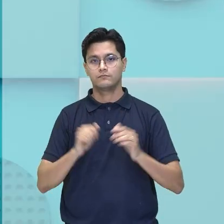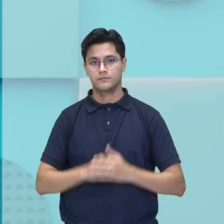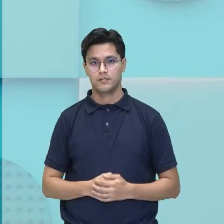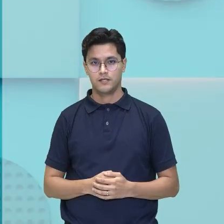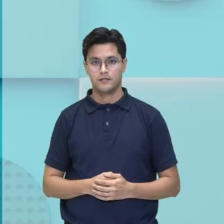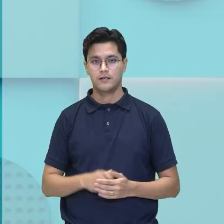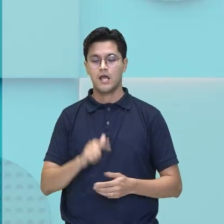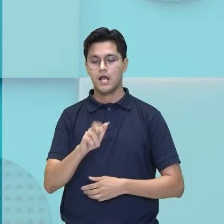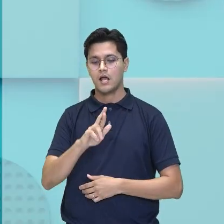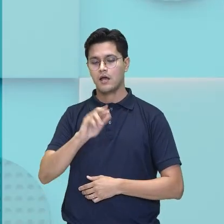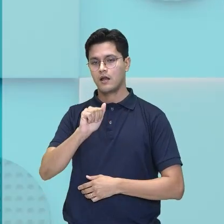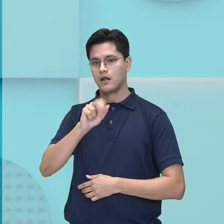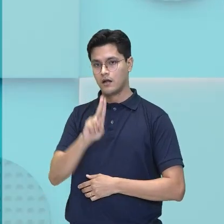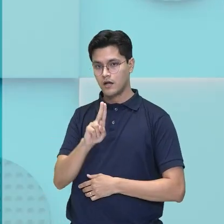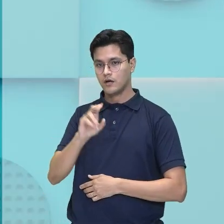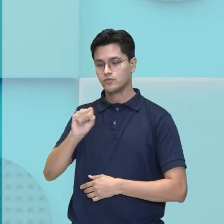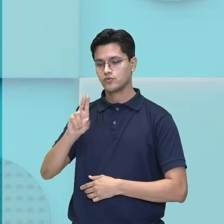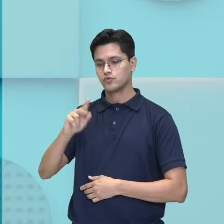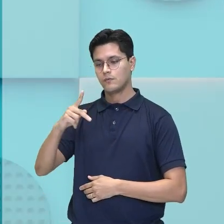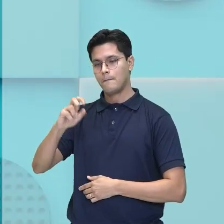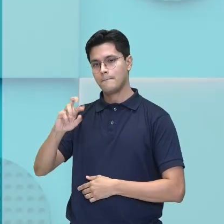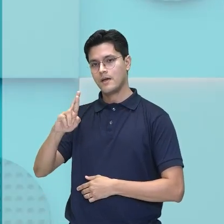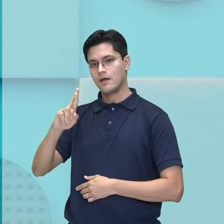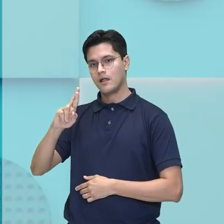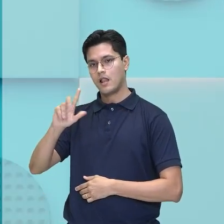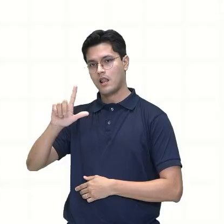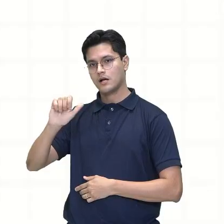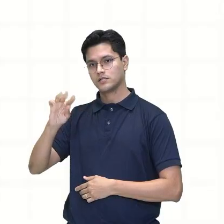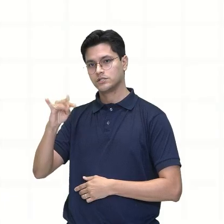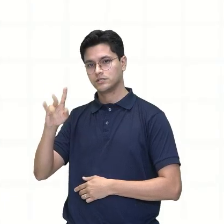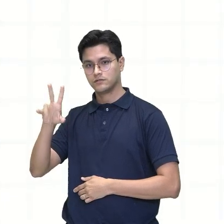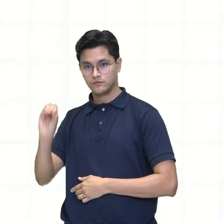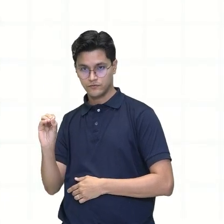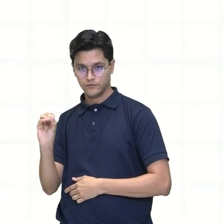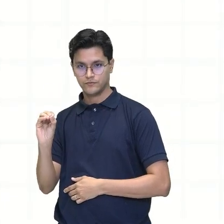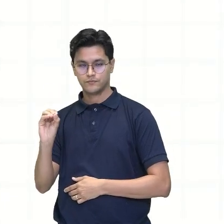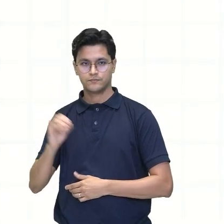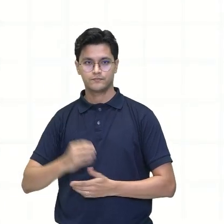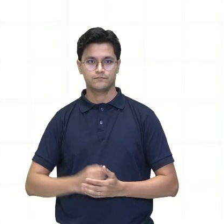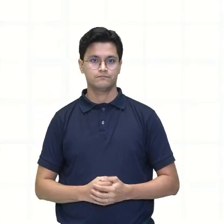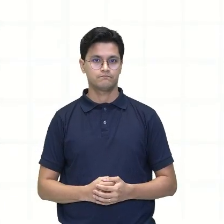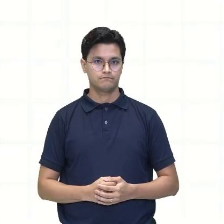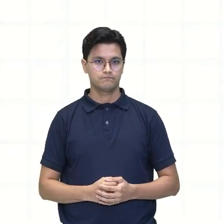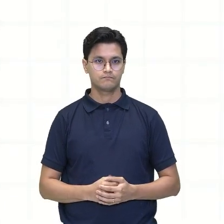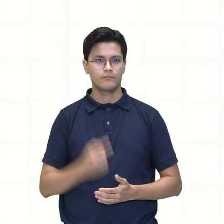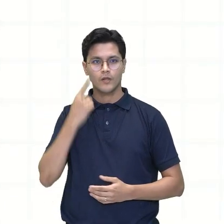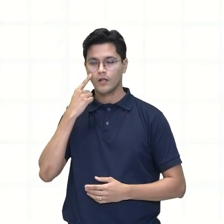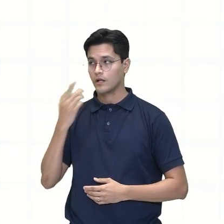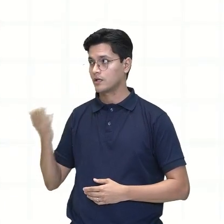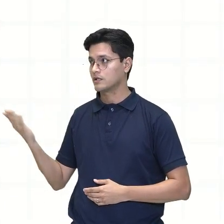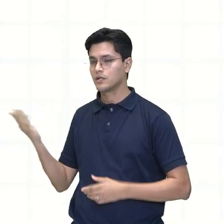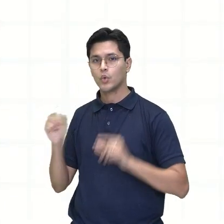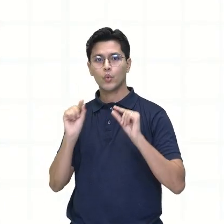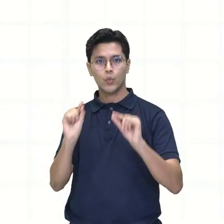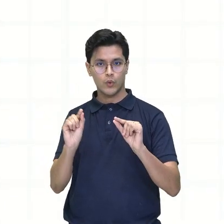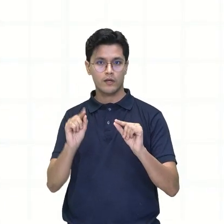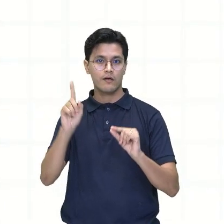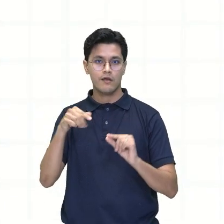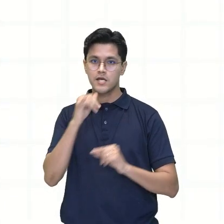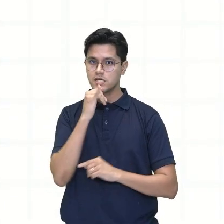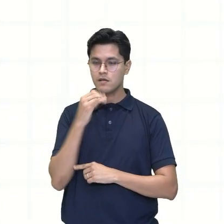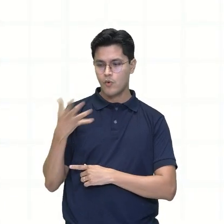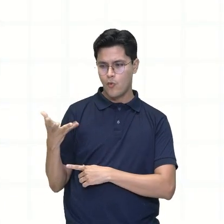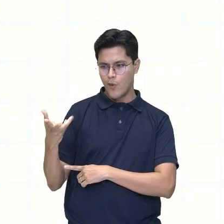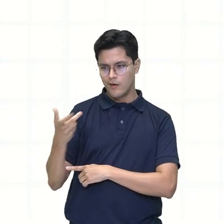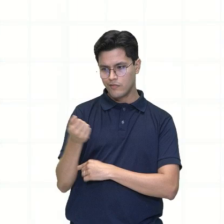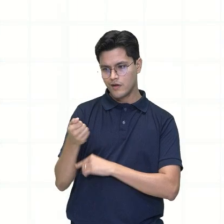Falamos do comparativo, vamos falar agora do superlativo. Vejam só. O grau superlativo é a elevação da qualidade de um